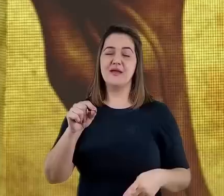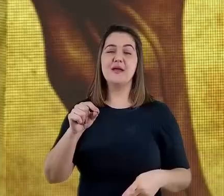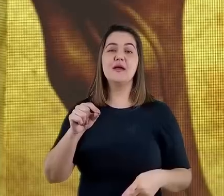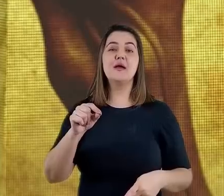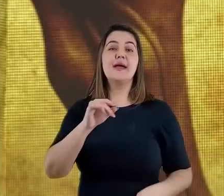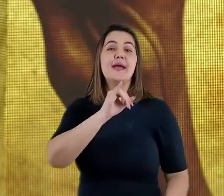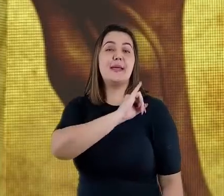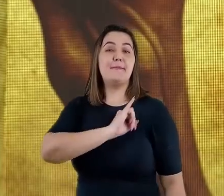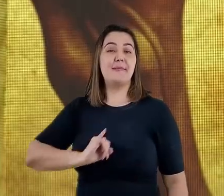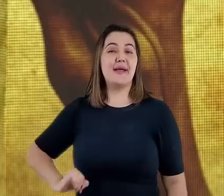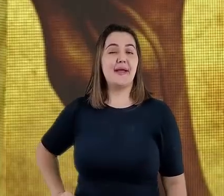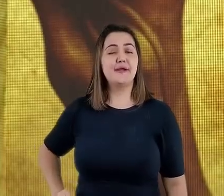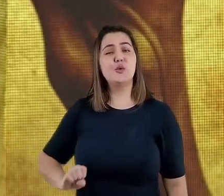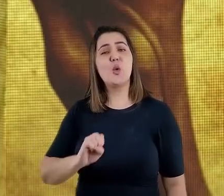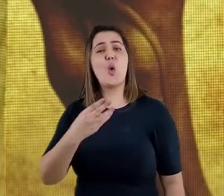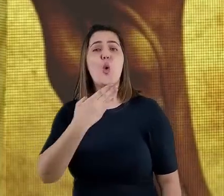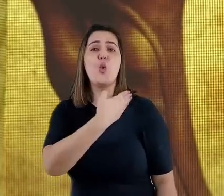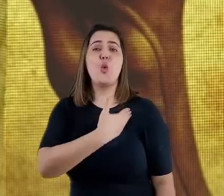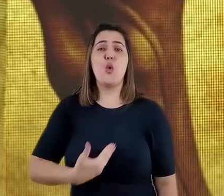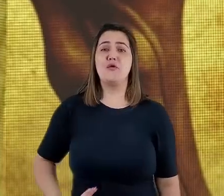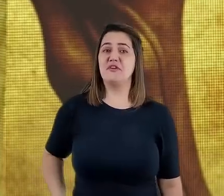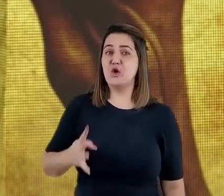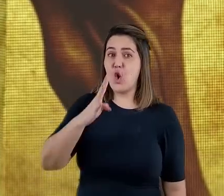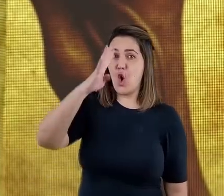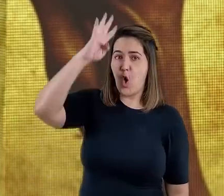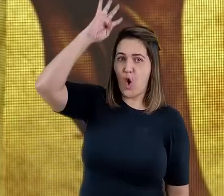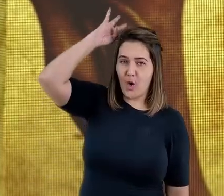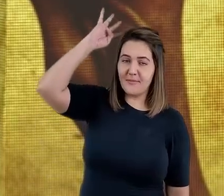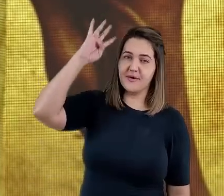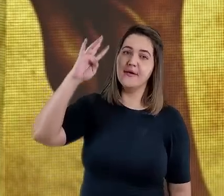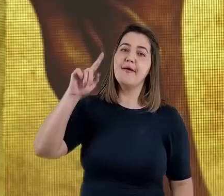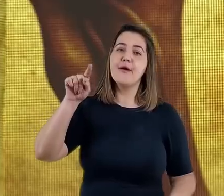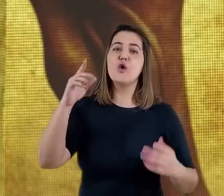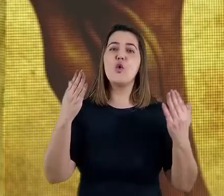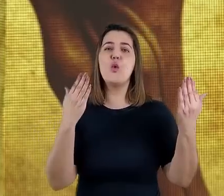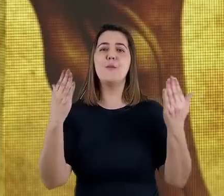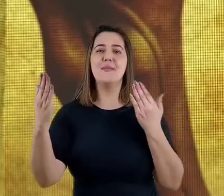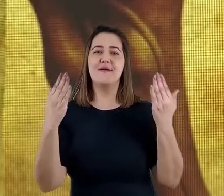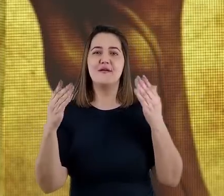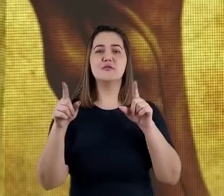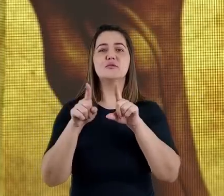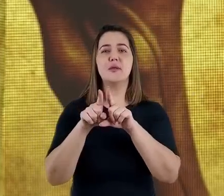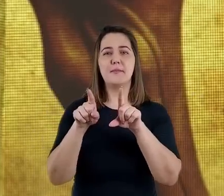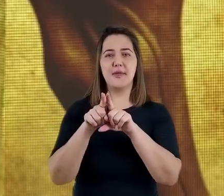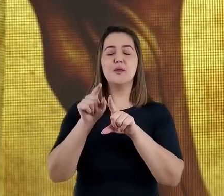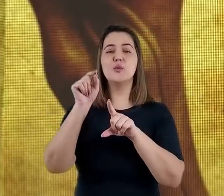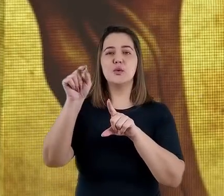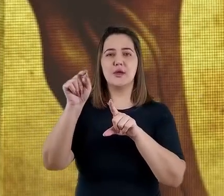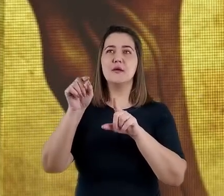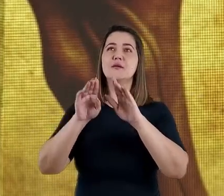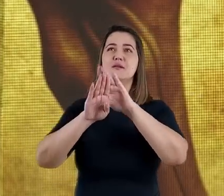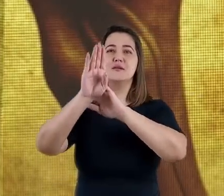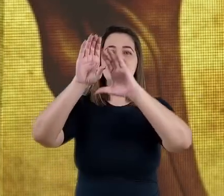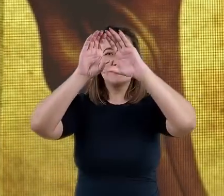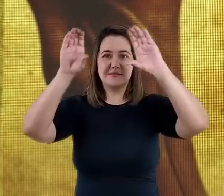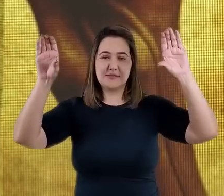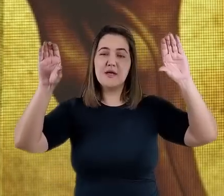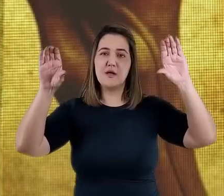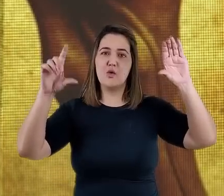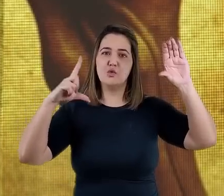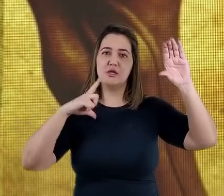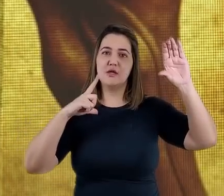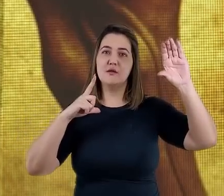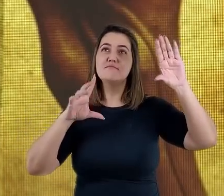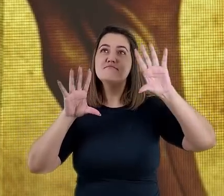sendo um dragão vermelho que faz um ataque ao céu e lança por terra, ou sobre a